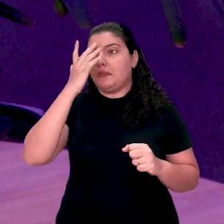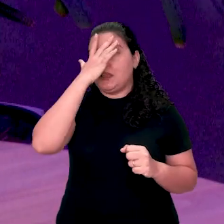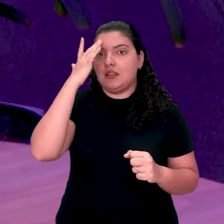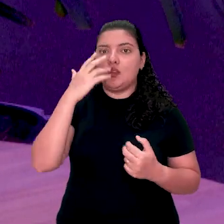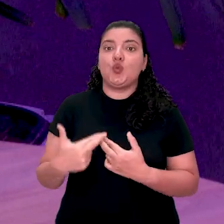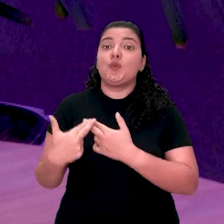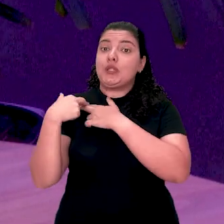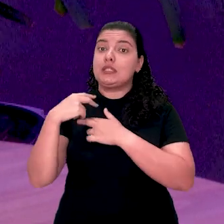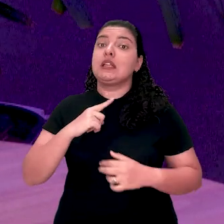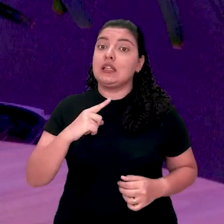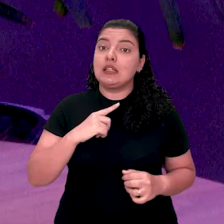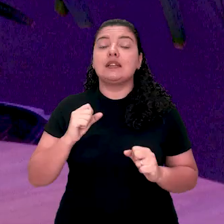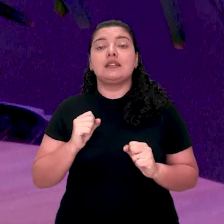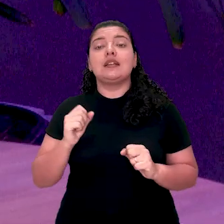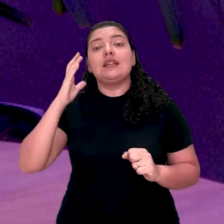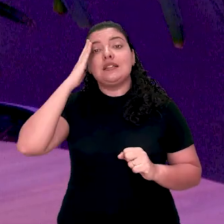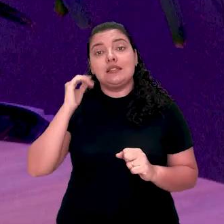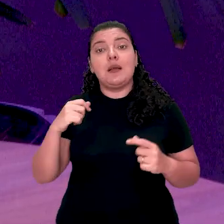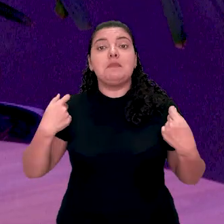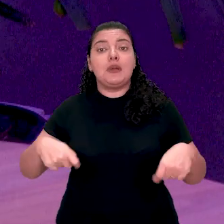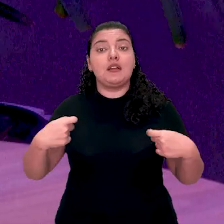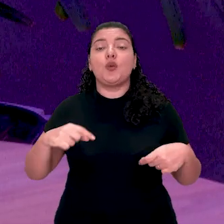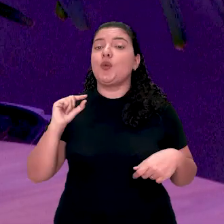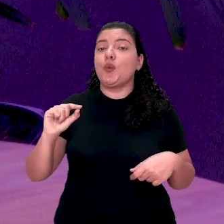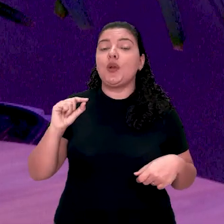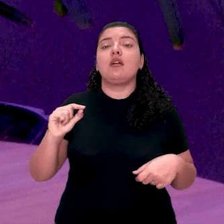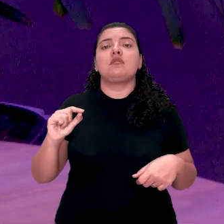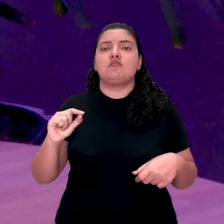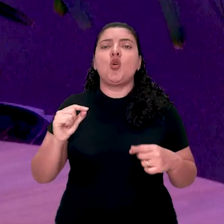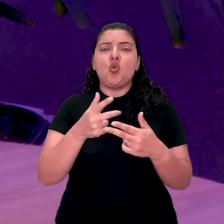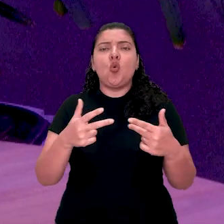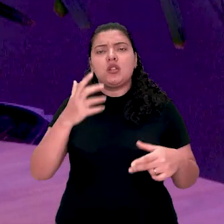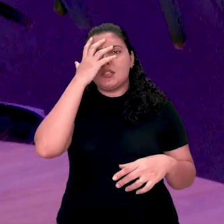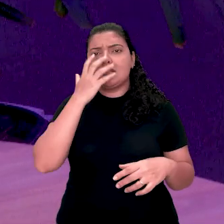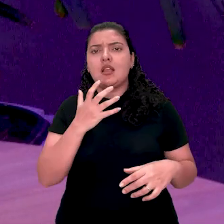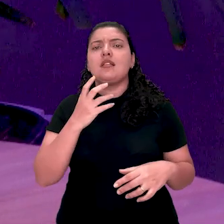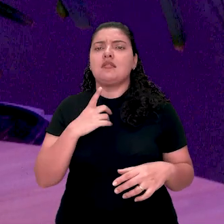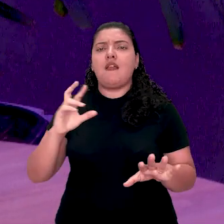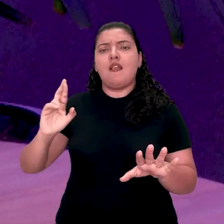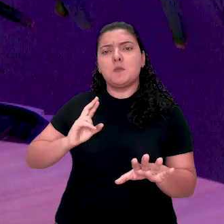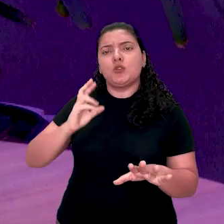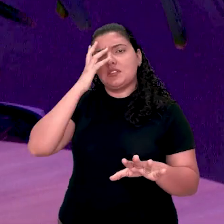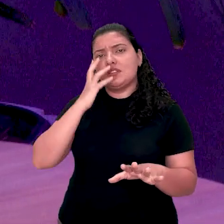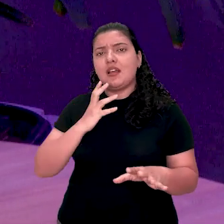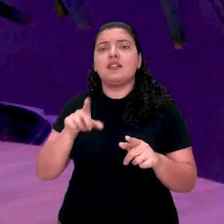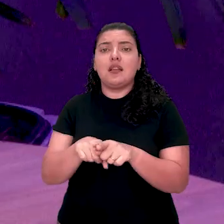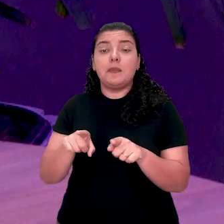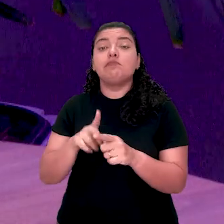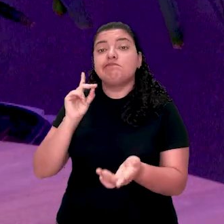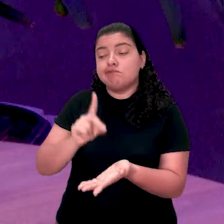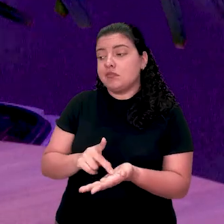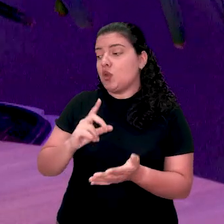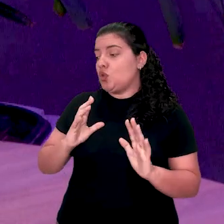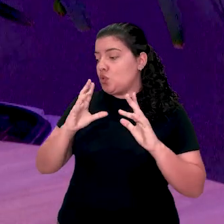que tem responsabilidade, que sabe que precisa levar as coisas a sério para ter respostas sérias também. Então, na